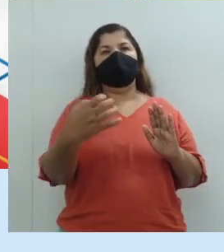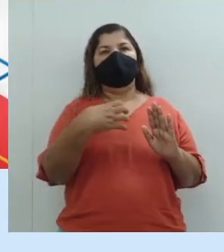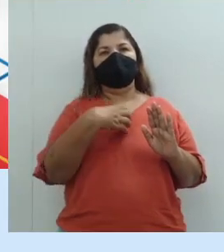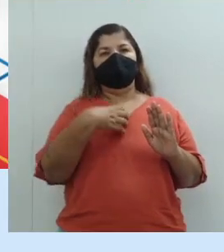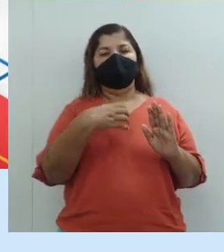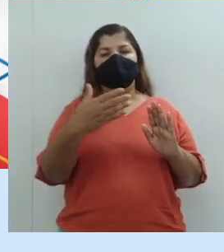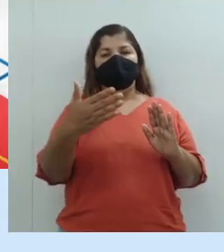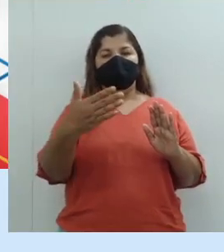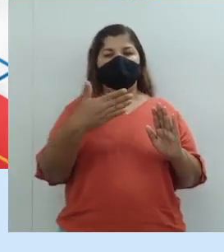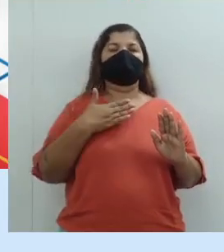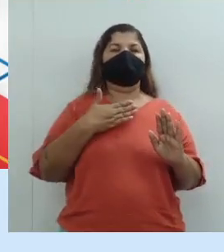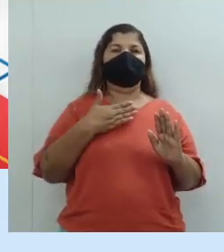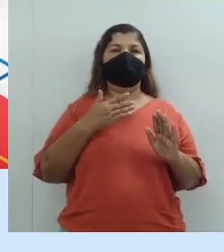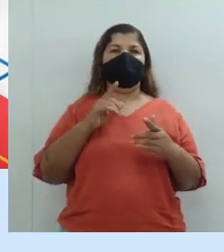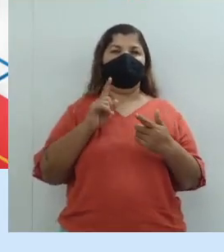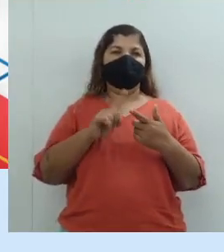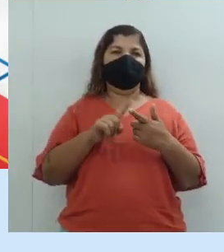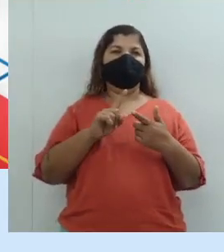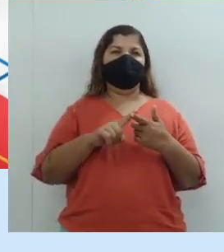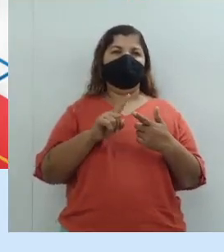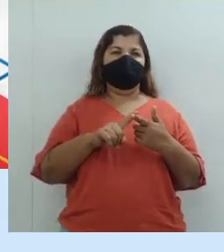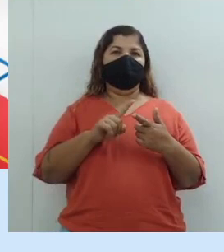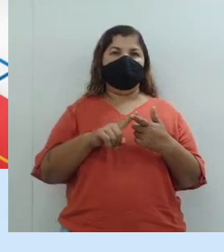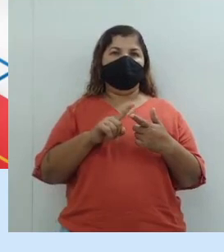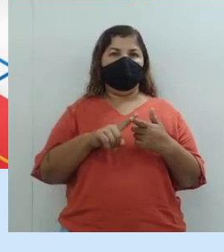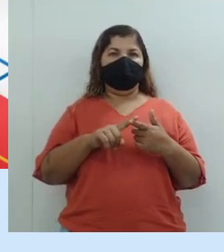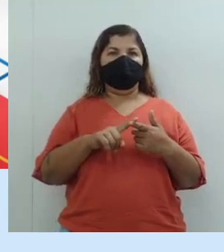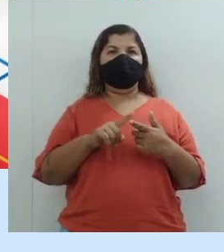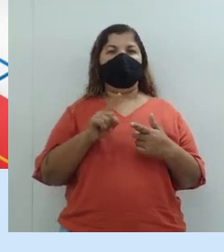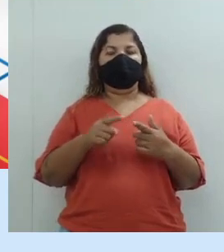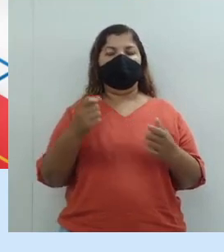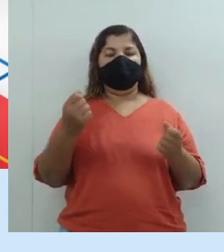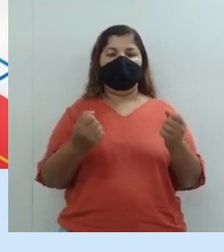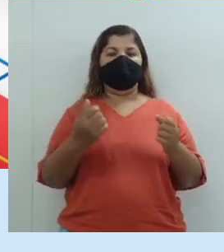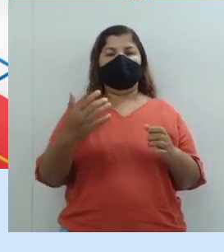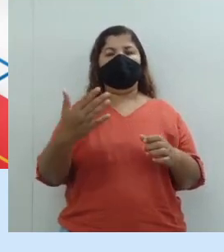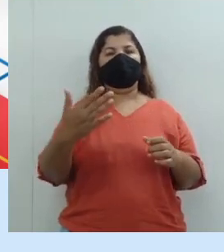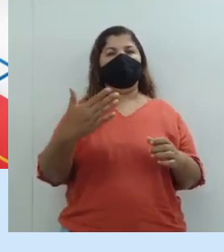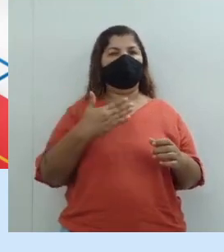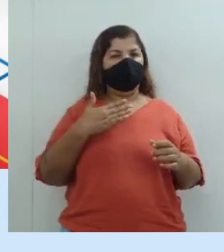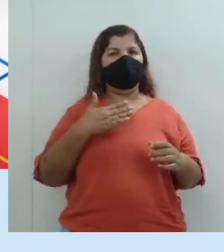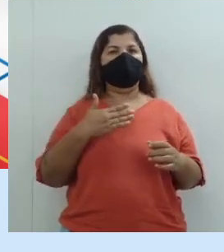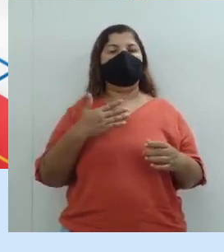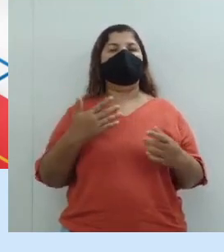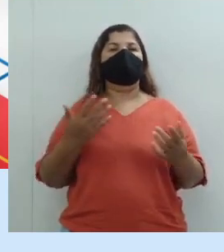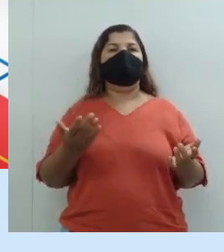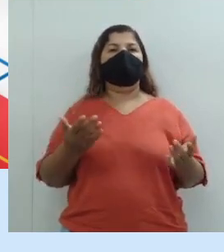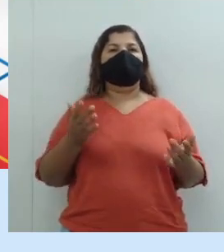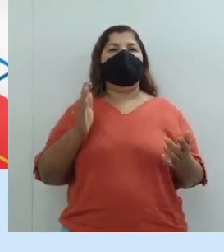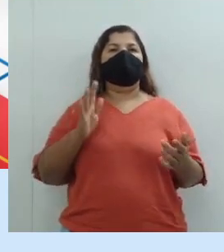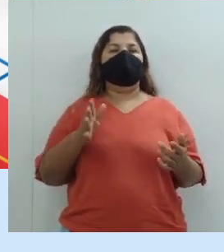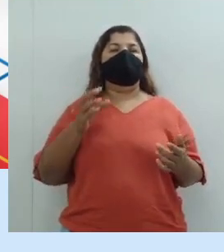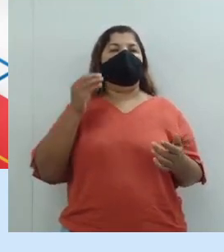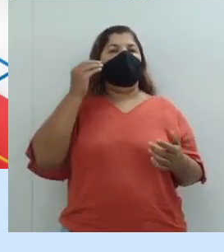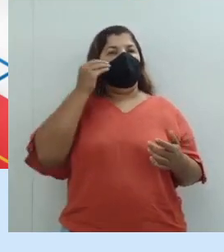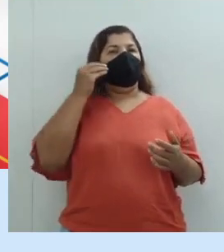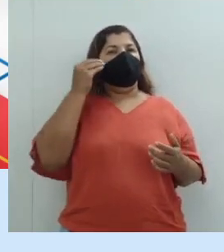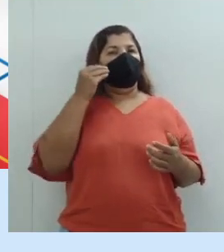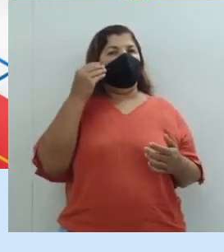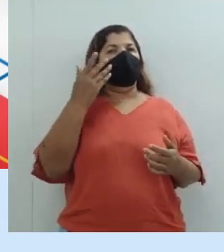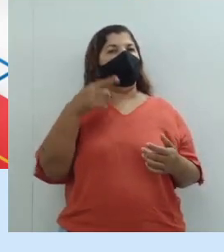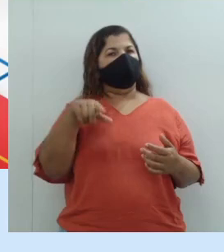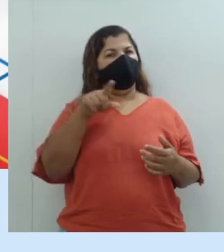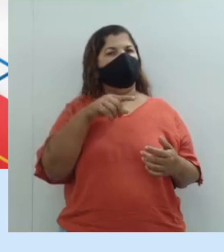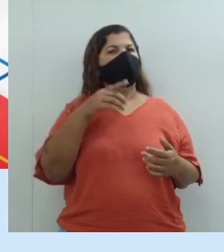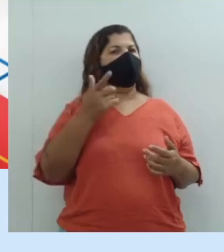força lhe empurrando para trás, que seria a reação do carro. Se você já teve uma experiência, né, pode tentar fazer isso com cuidado para